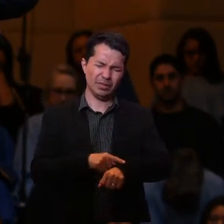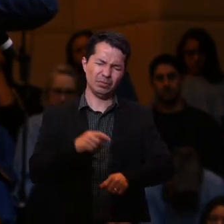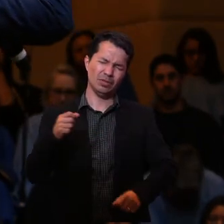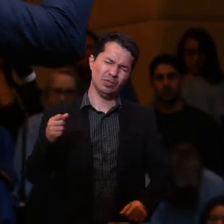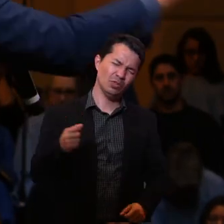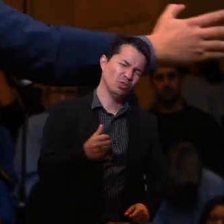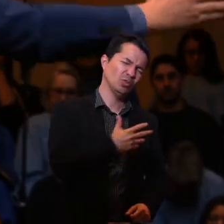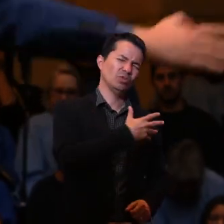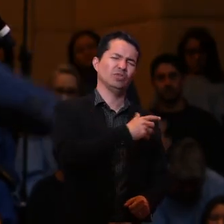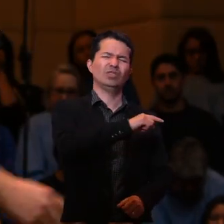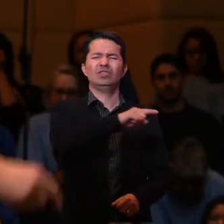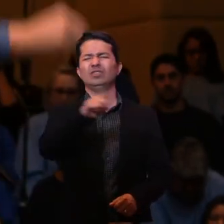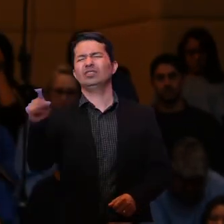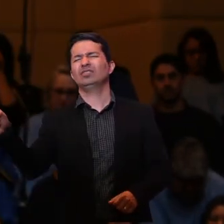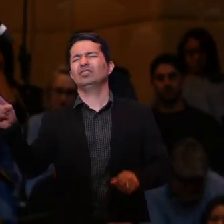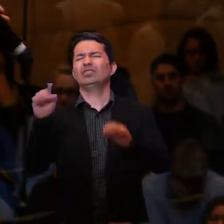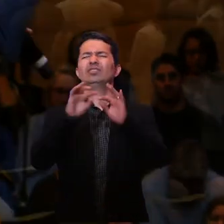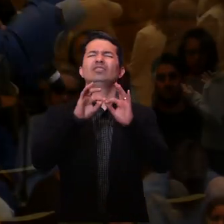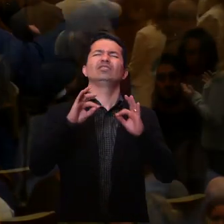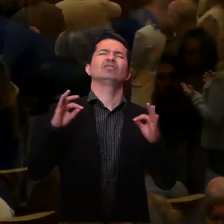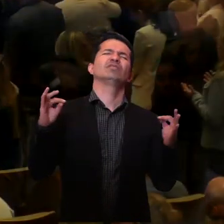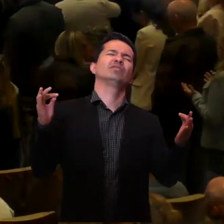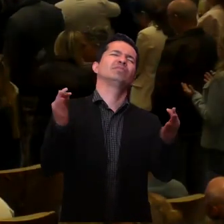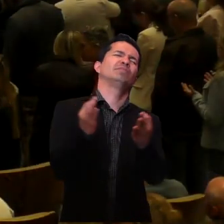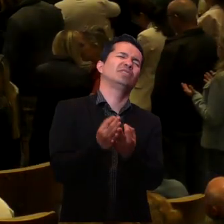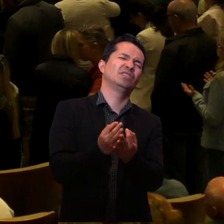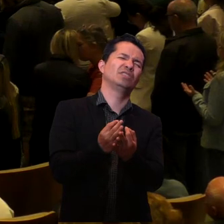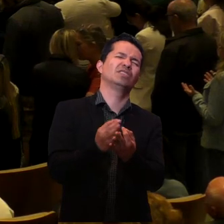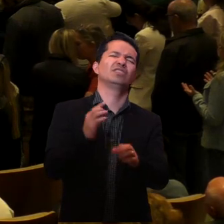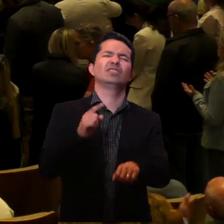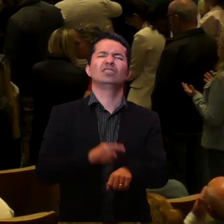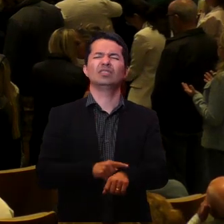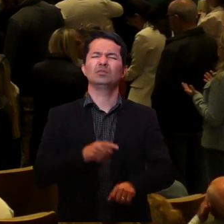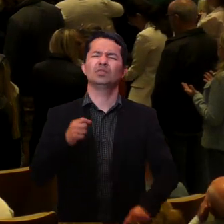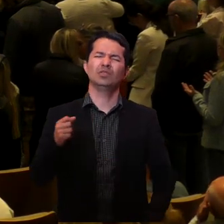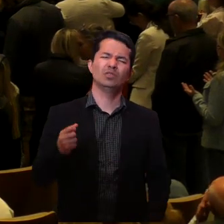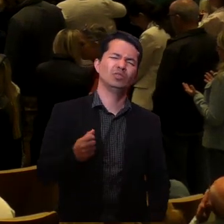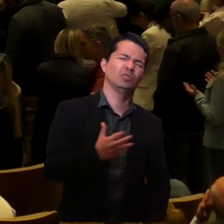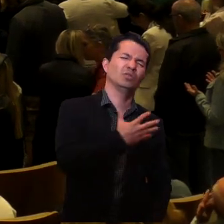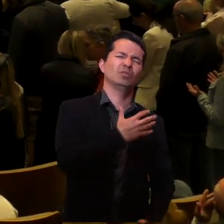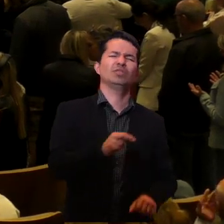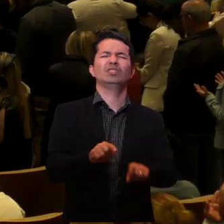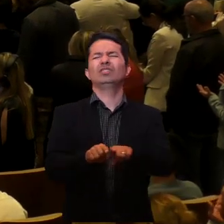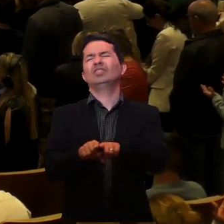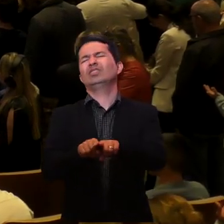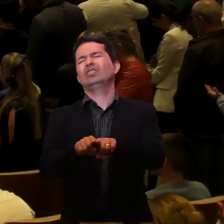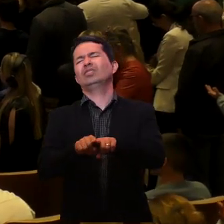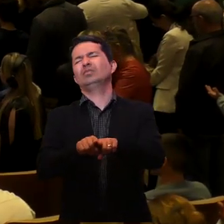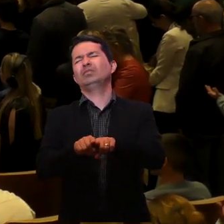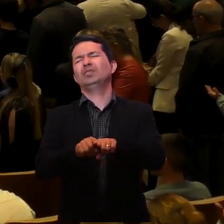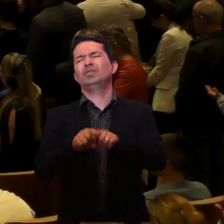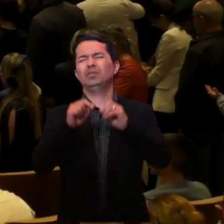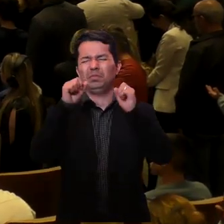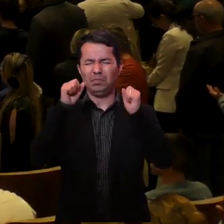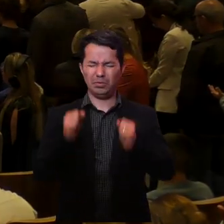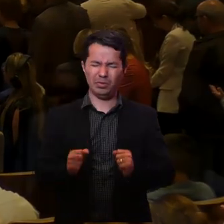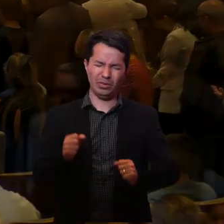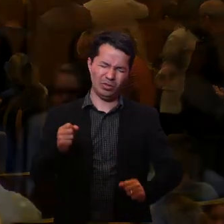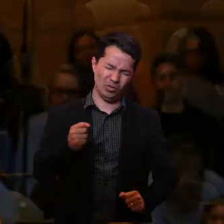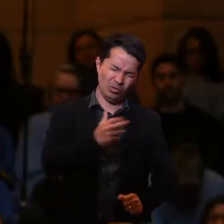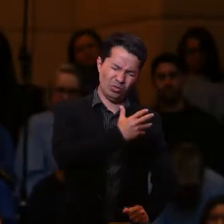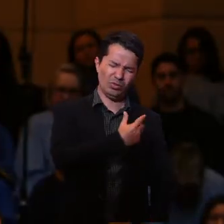destas famílias, Pai, começa um tempo novo. Que os meus irmãos possam receber nova